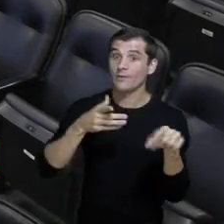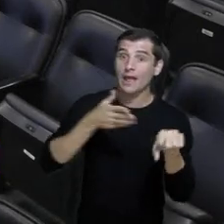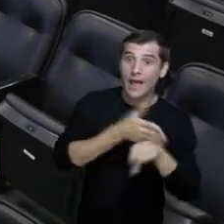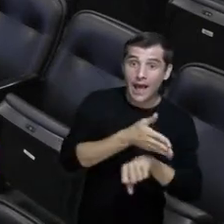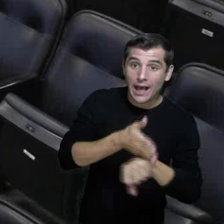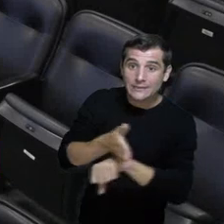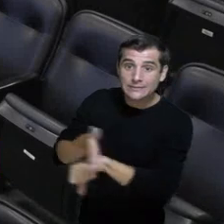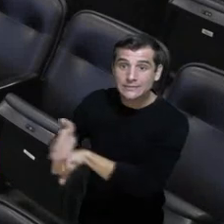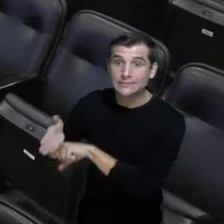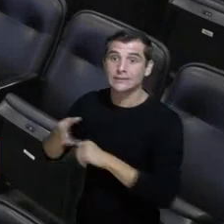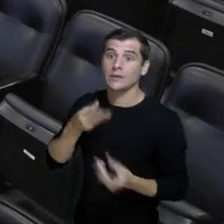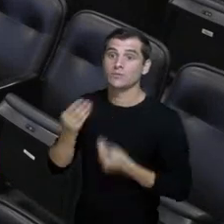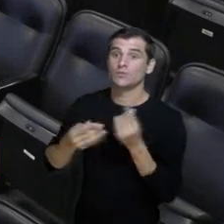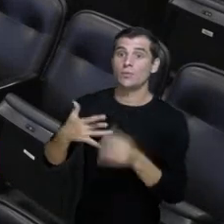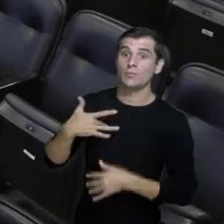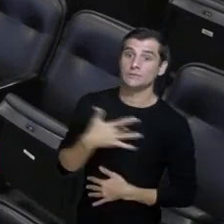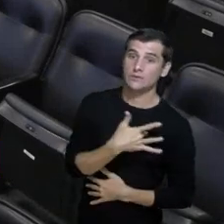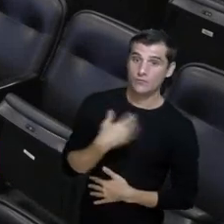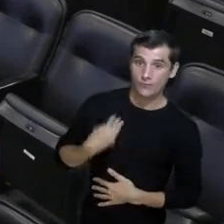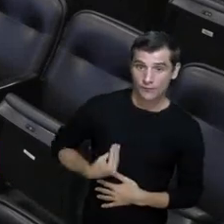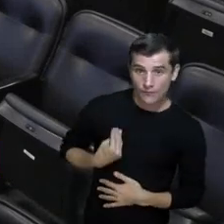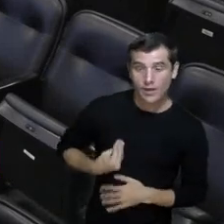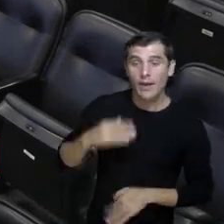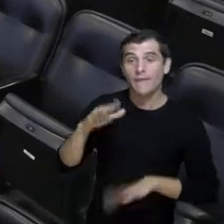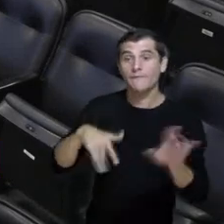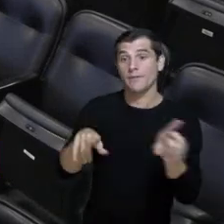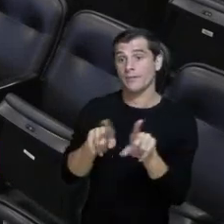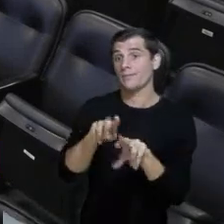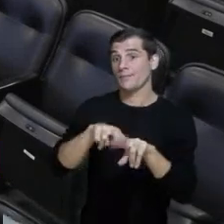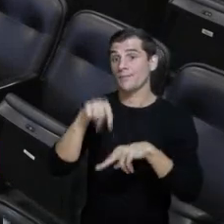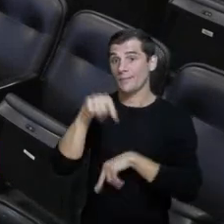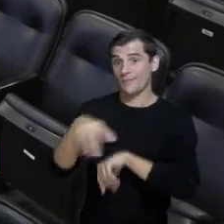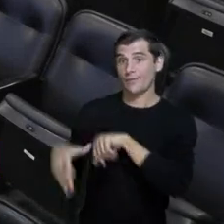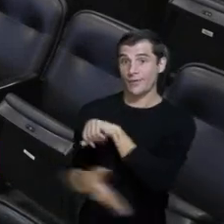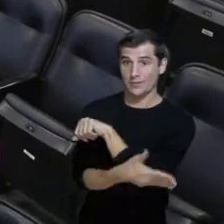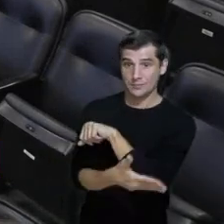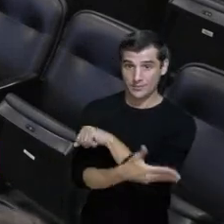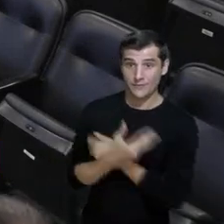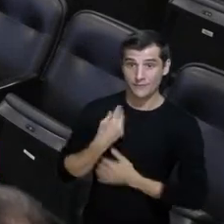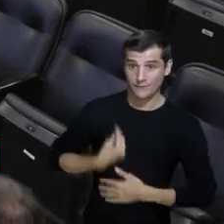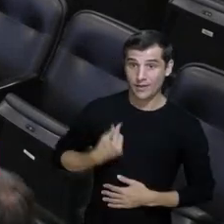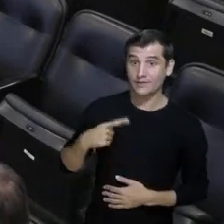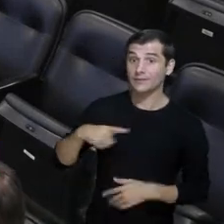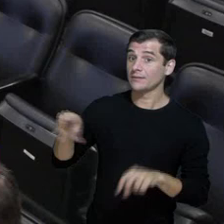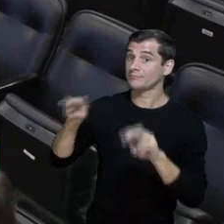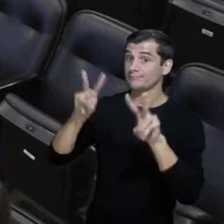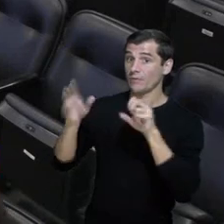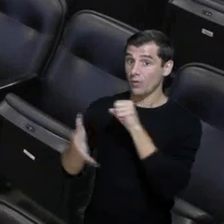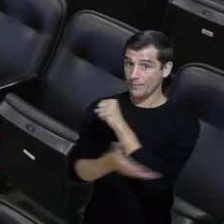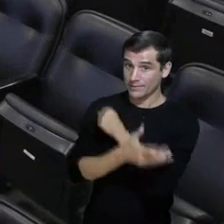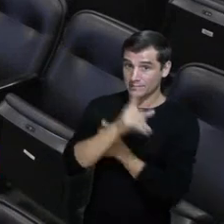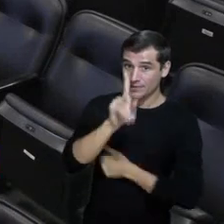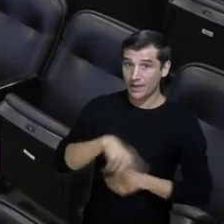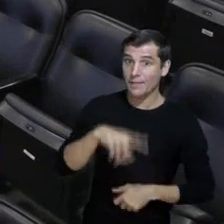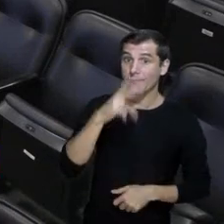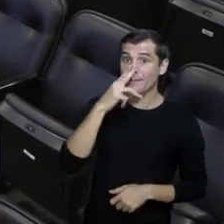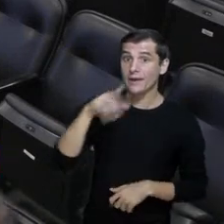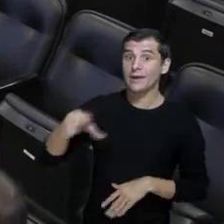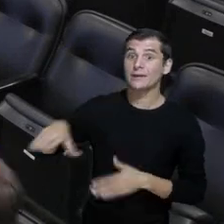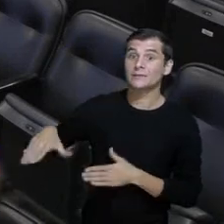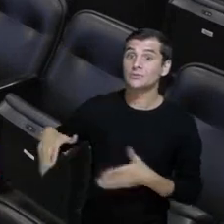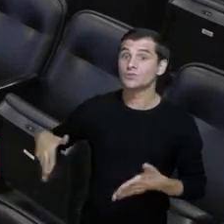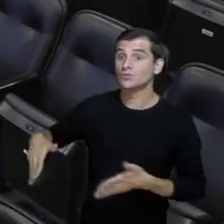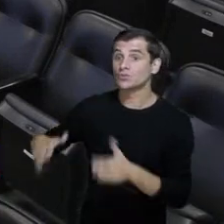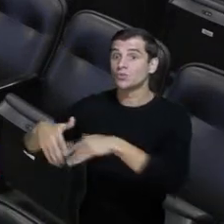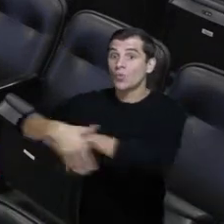a Serviços de Saúde muitas vezes por conta da corrupção eu falo que a corrupção é aquele buraco na rua na qual o nosso carro passa todos